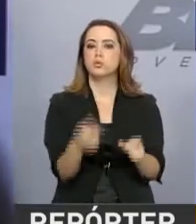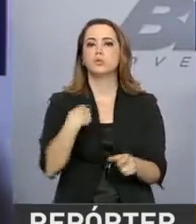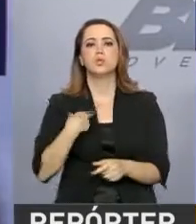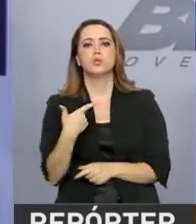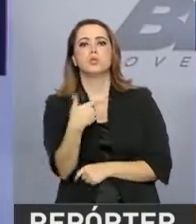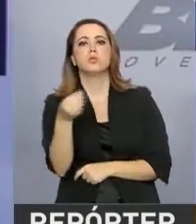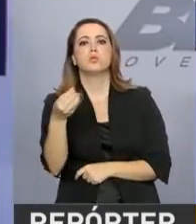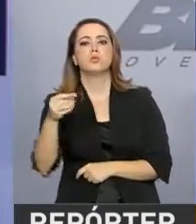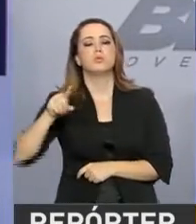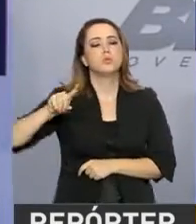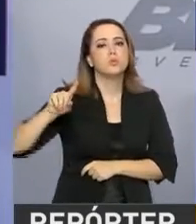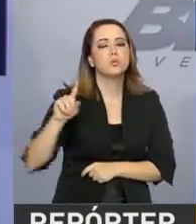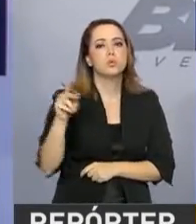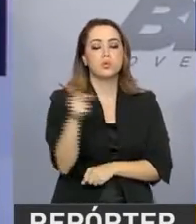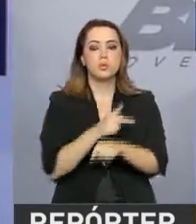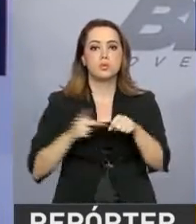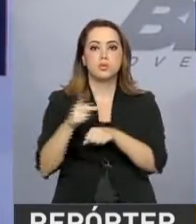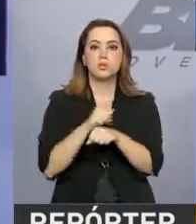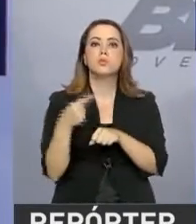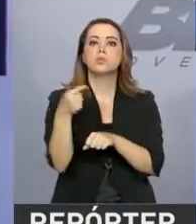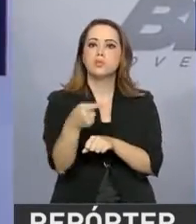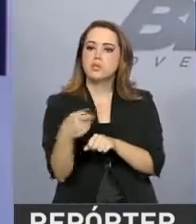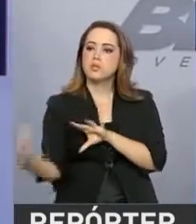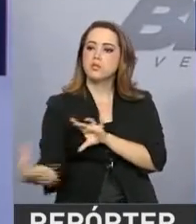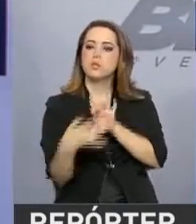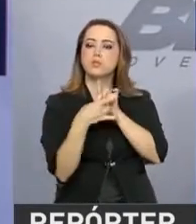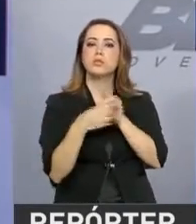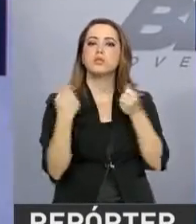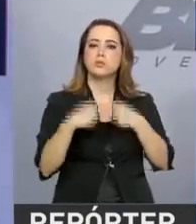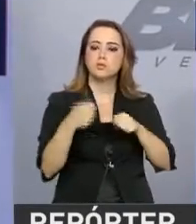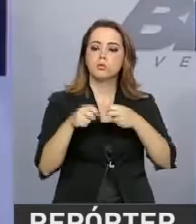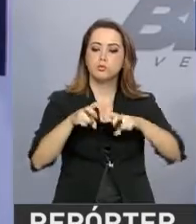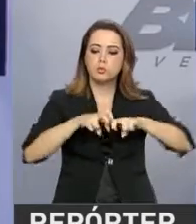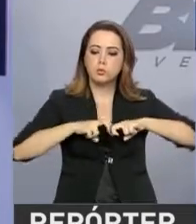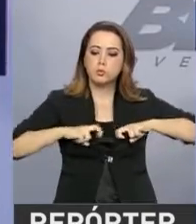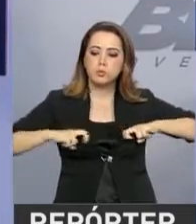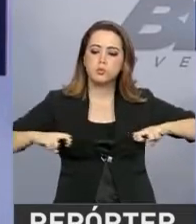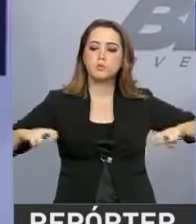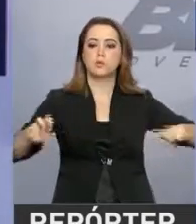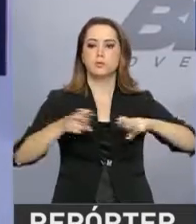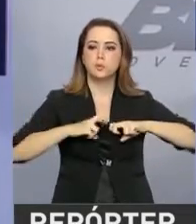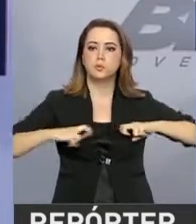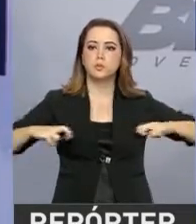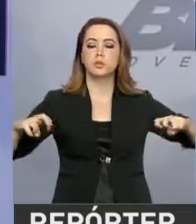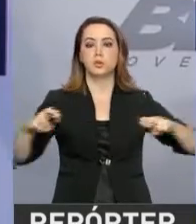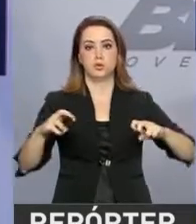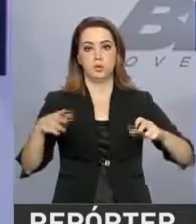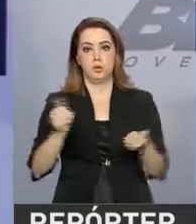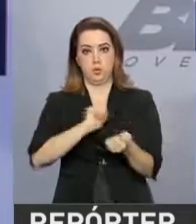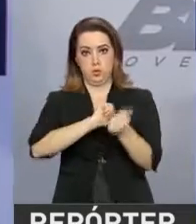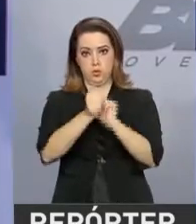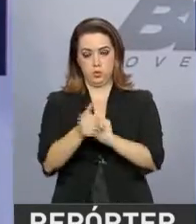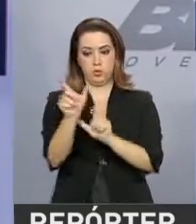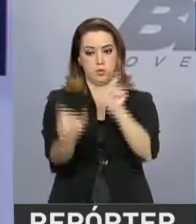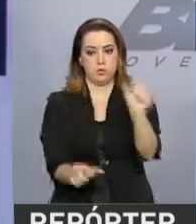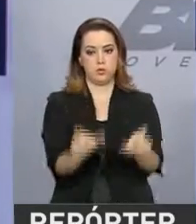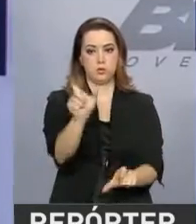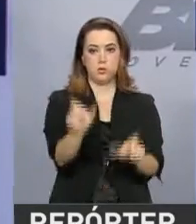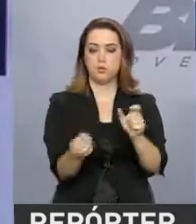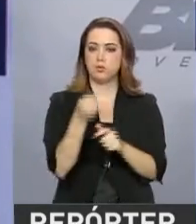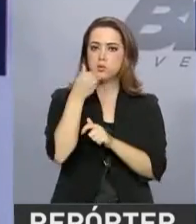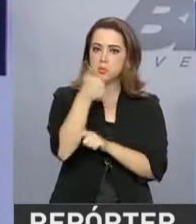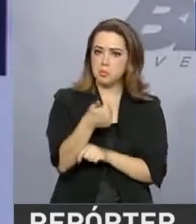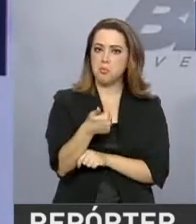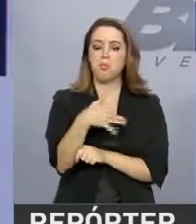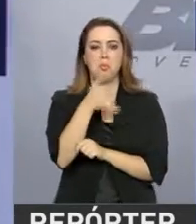convivendo em harmonia e essa harmonia em que para as arquibancadas os atletas dão exemplo dão bons exemplos a